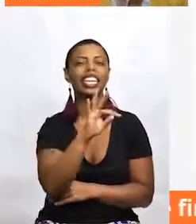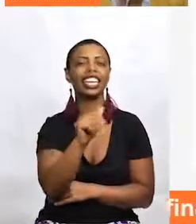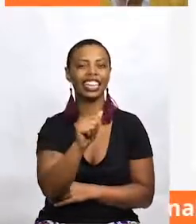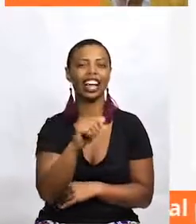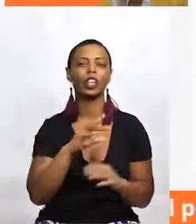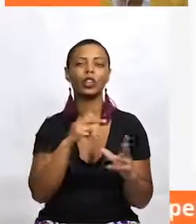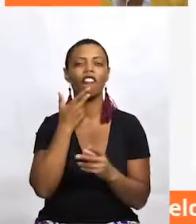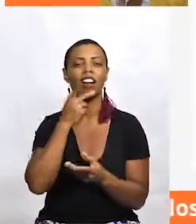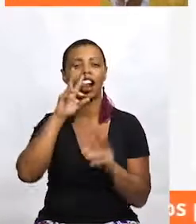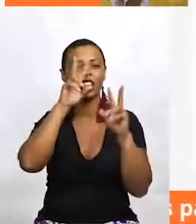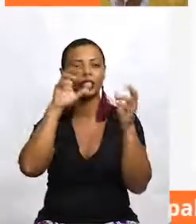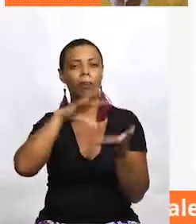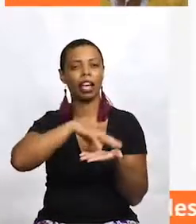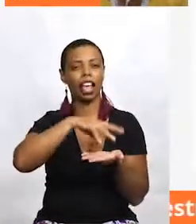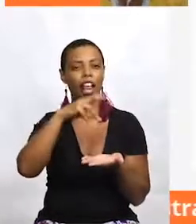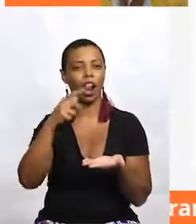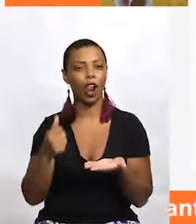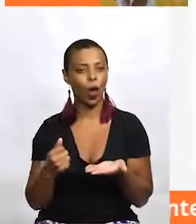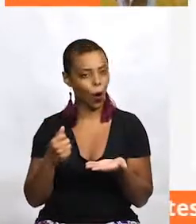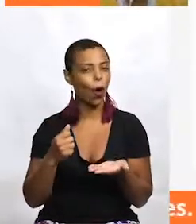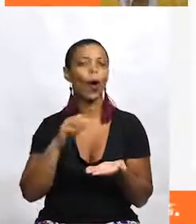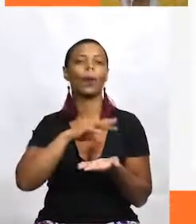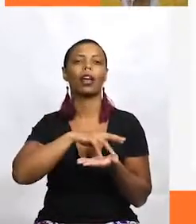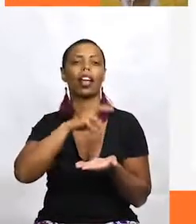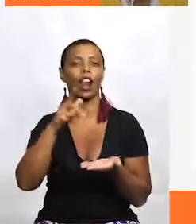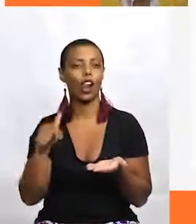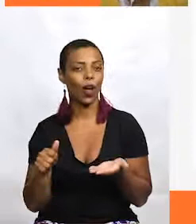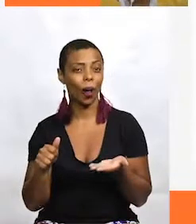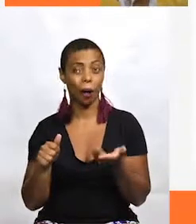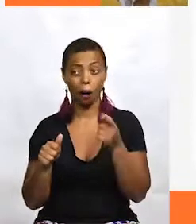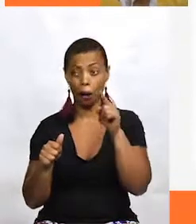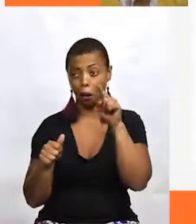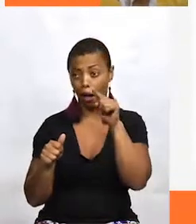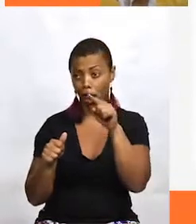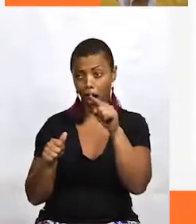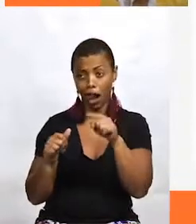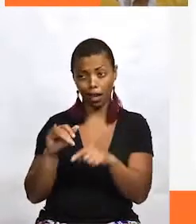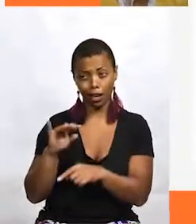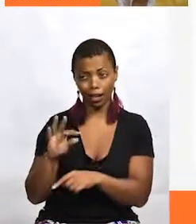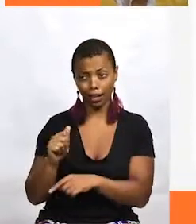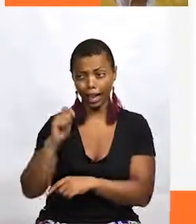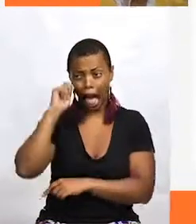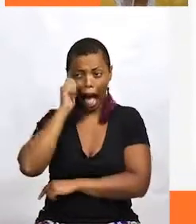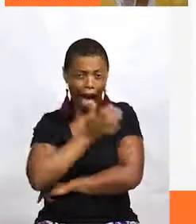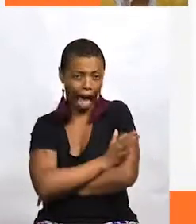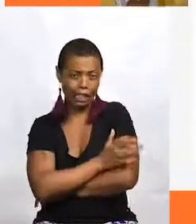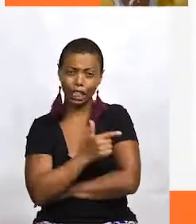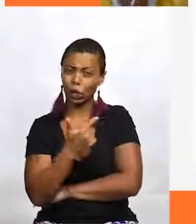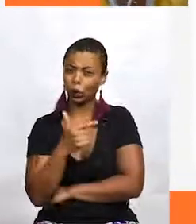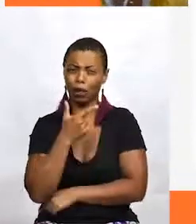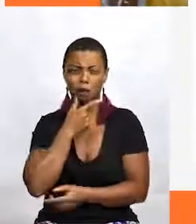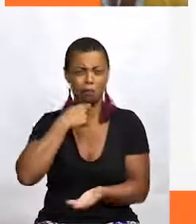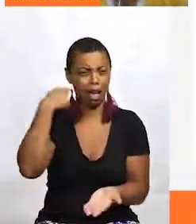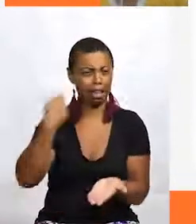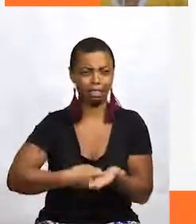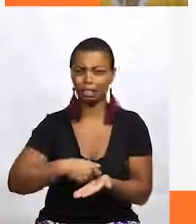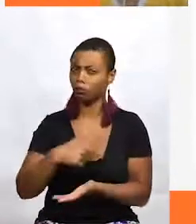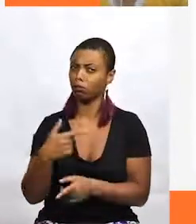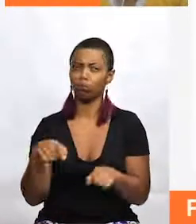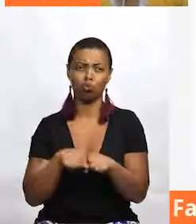em quilombos, no ITA não tem racismo, não tem machismo, mas também não tem